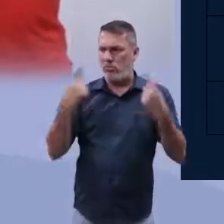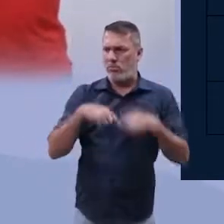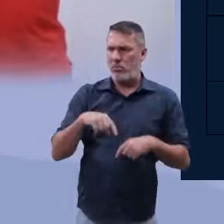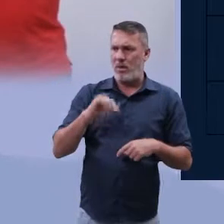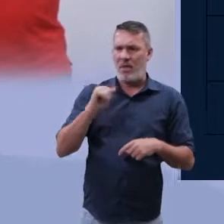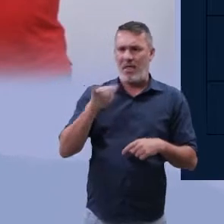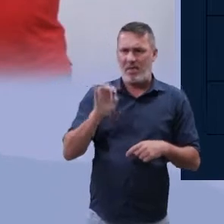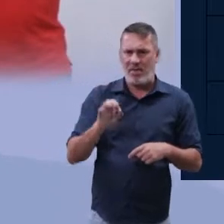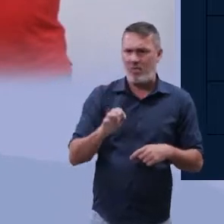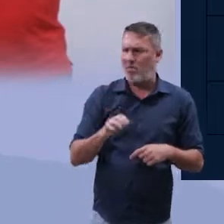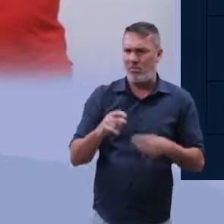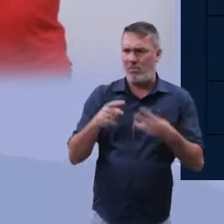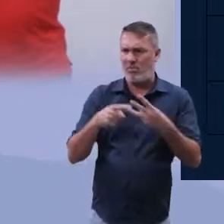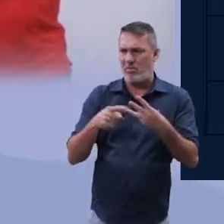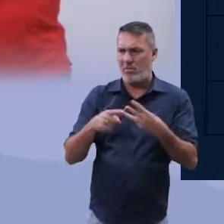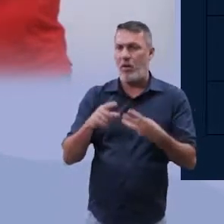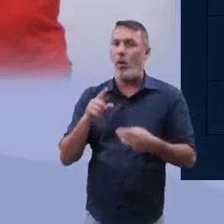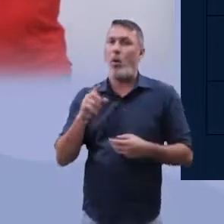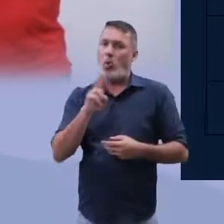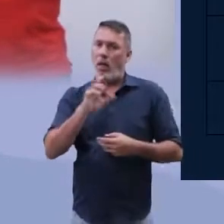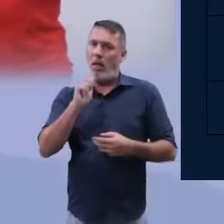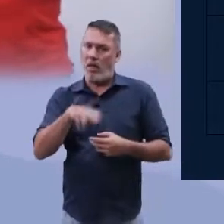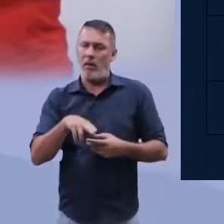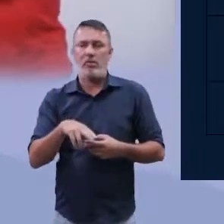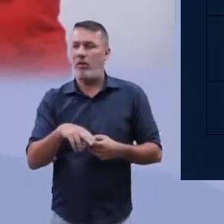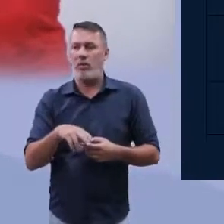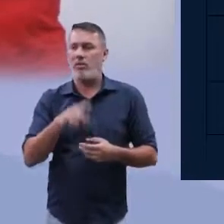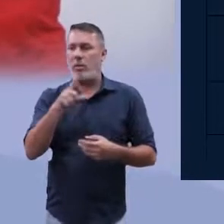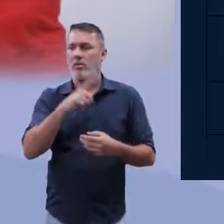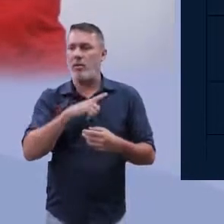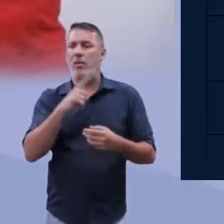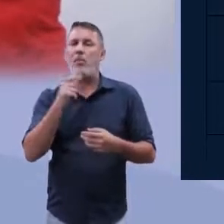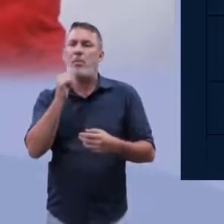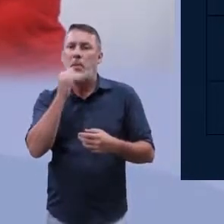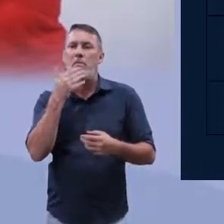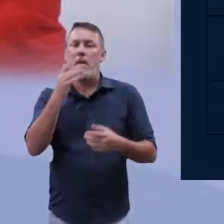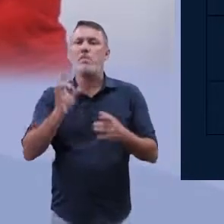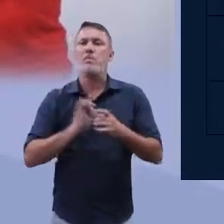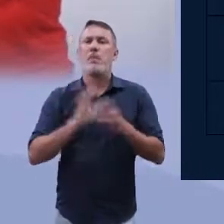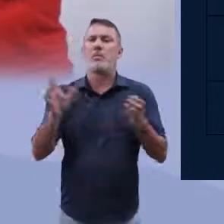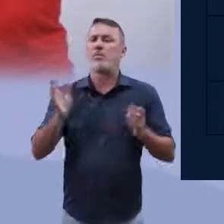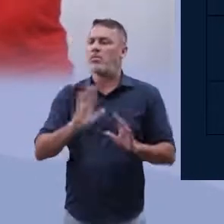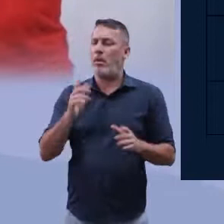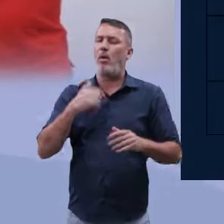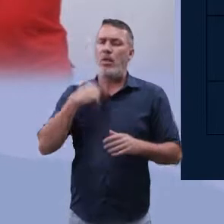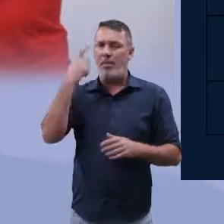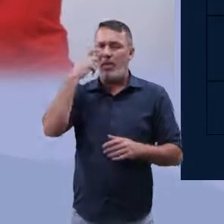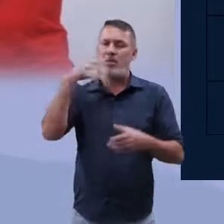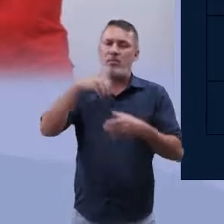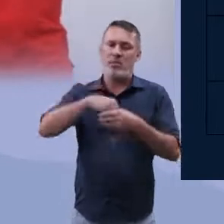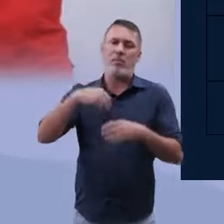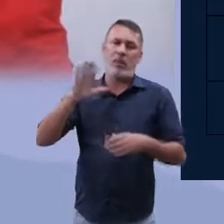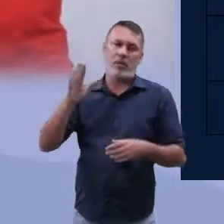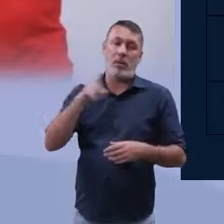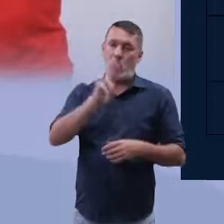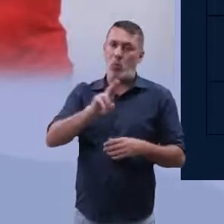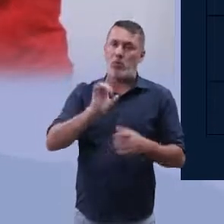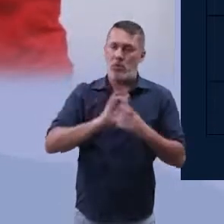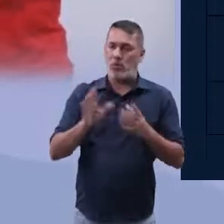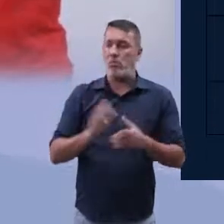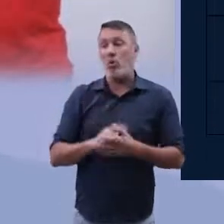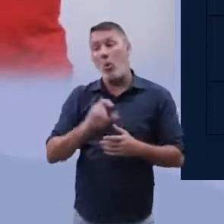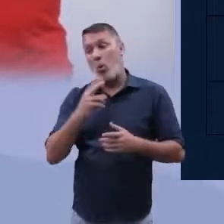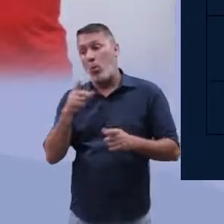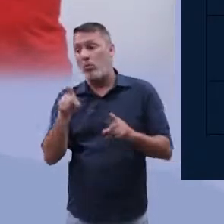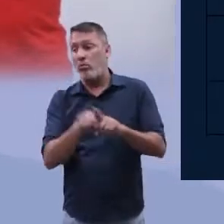to the bathroom? Né? Tem alguns alunos que usam o can. Ele não é o melhor para pedir permissão, não. Eu acho o may mais interessante, mas você